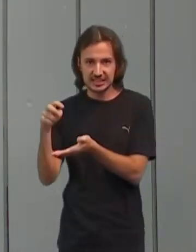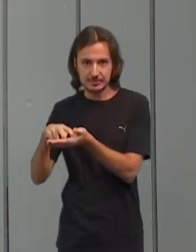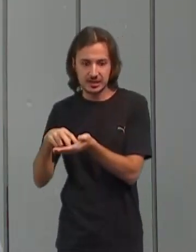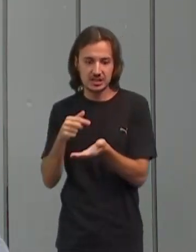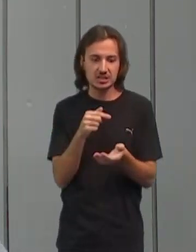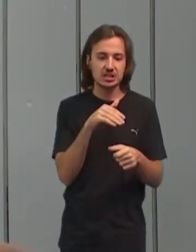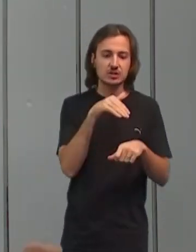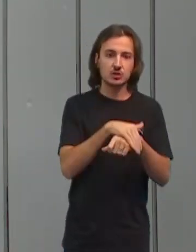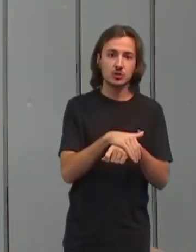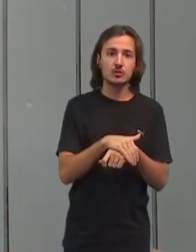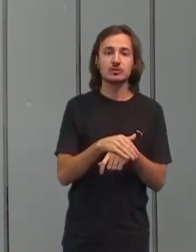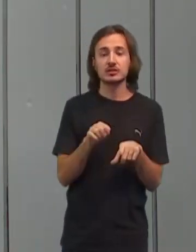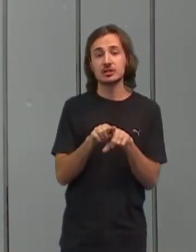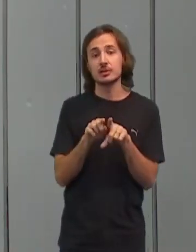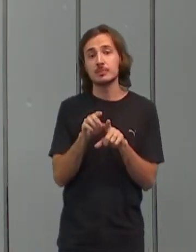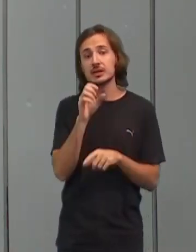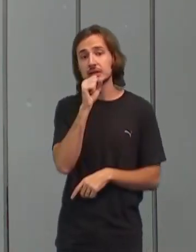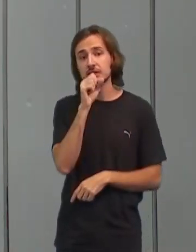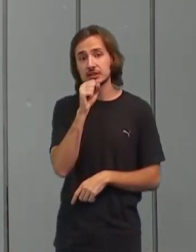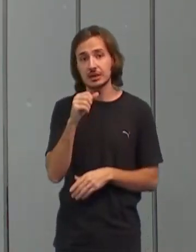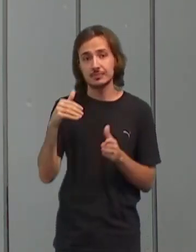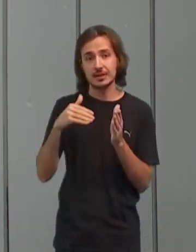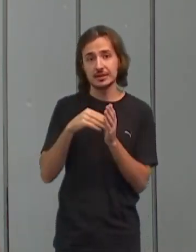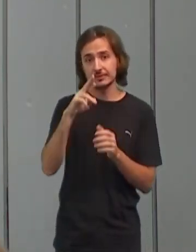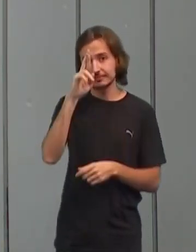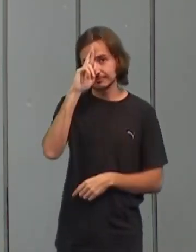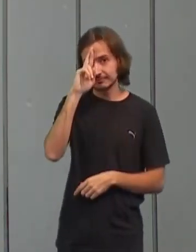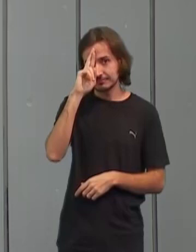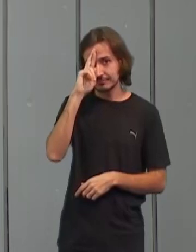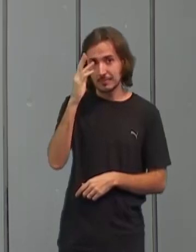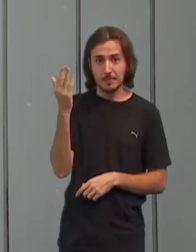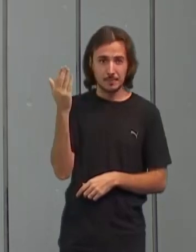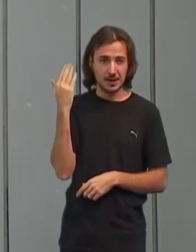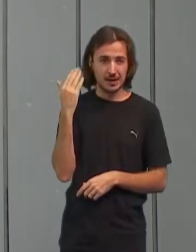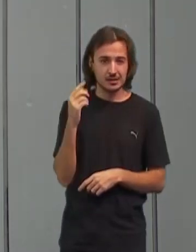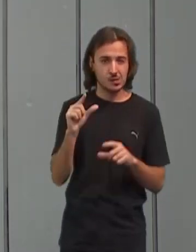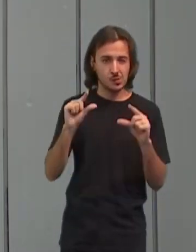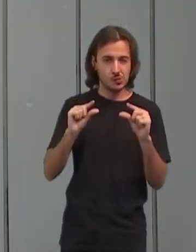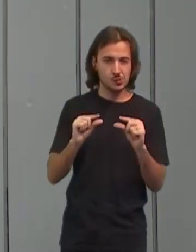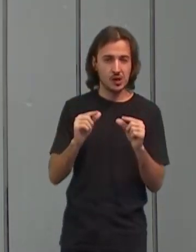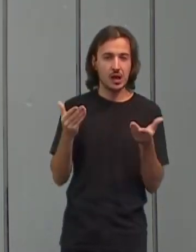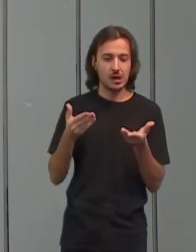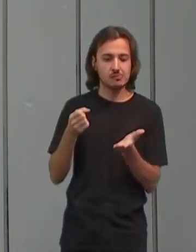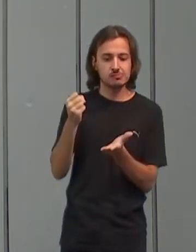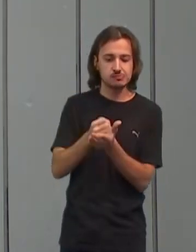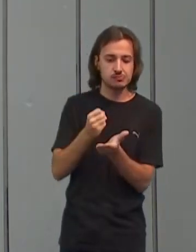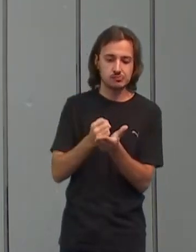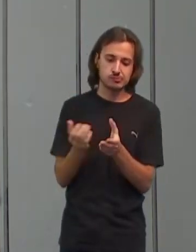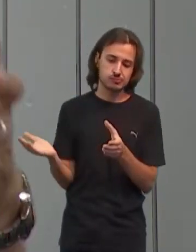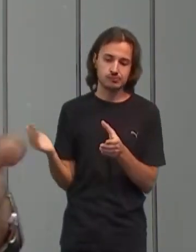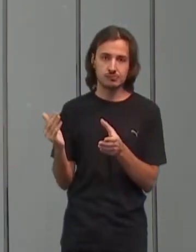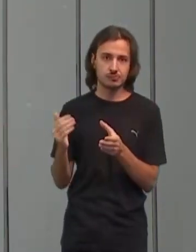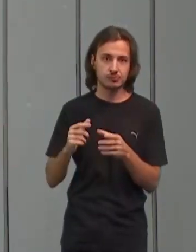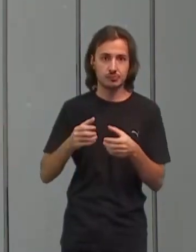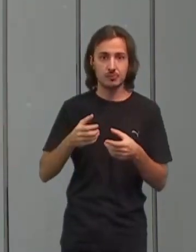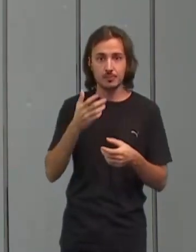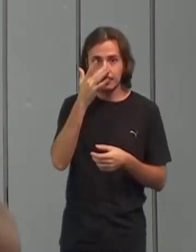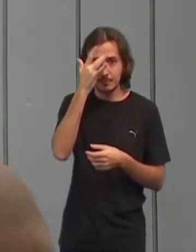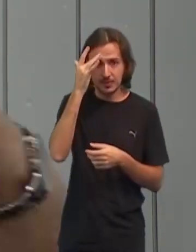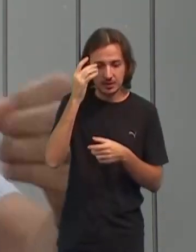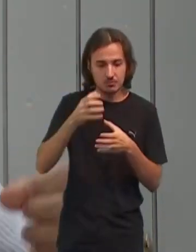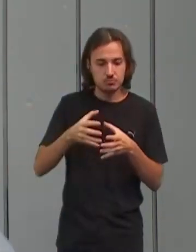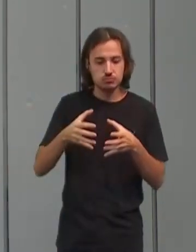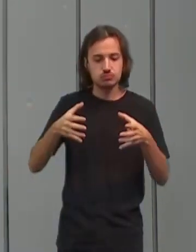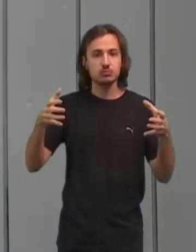de servidores nas unidades básicas de saúde que já tinham muitas dificuldades. Vamos pegar um exemplo, o bairro